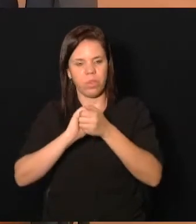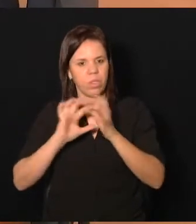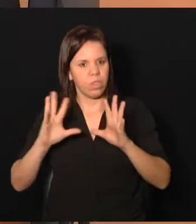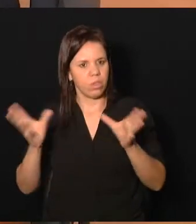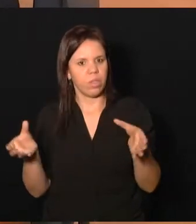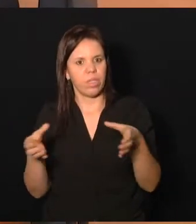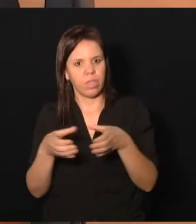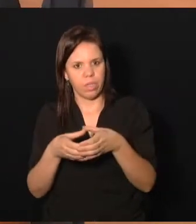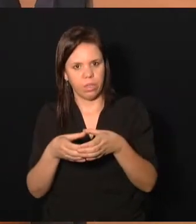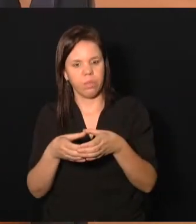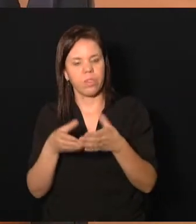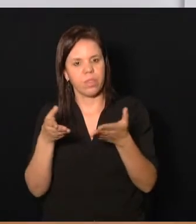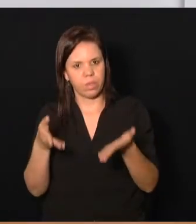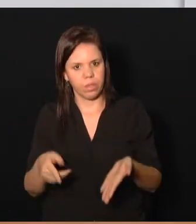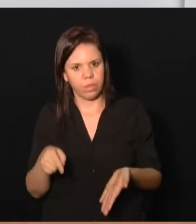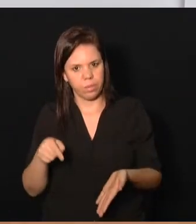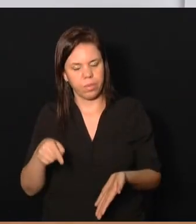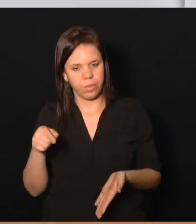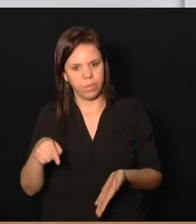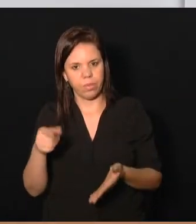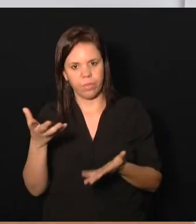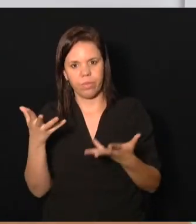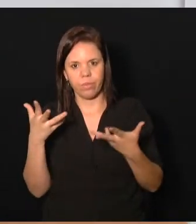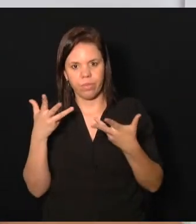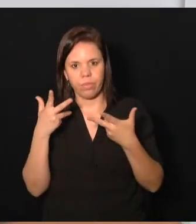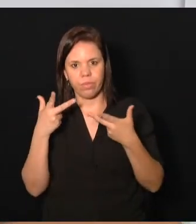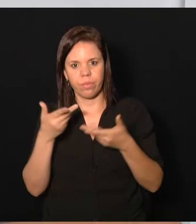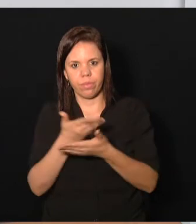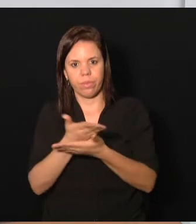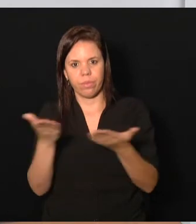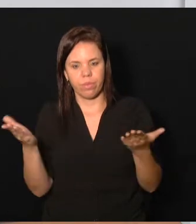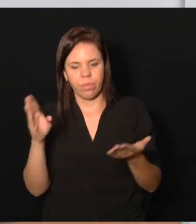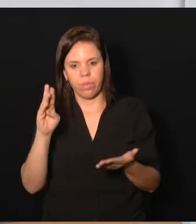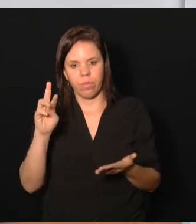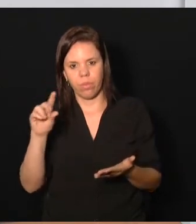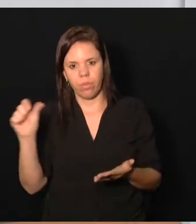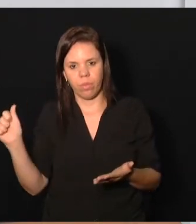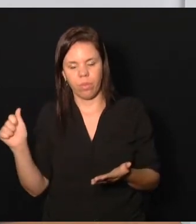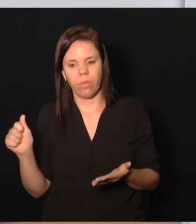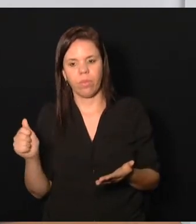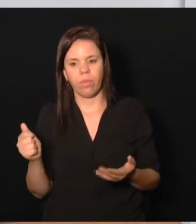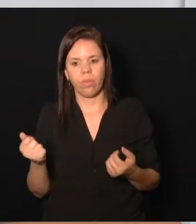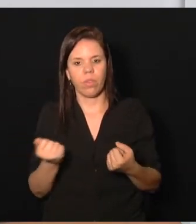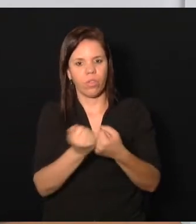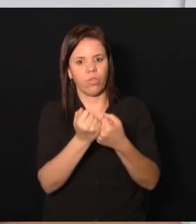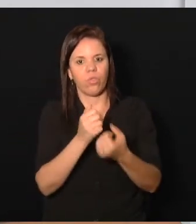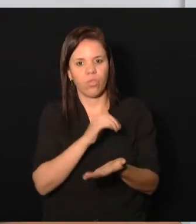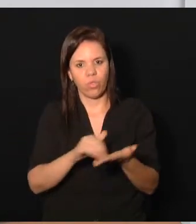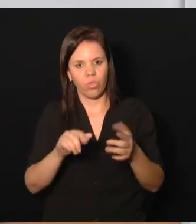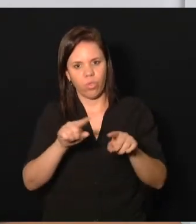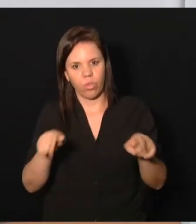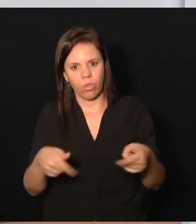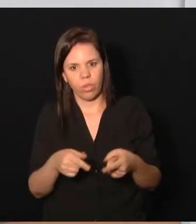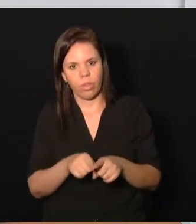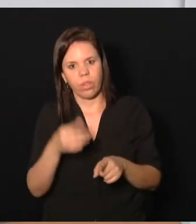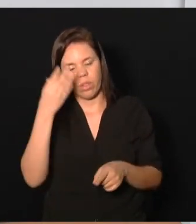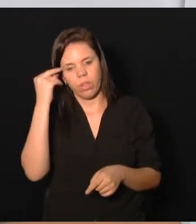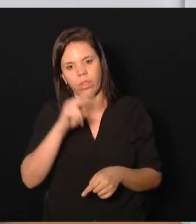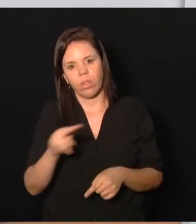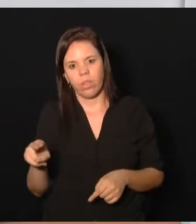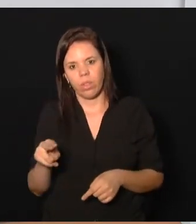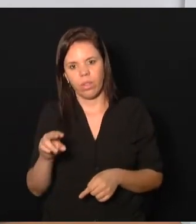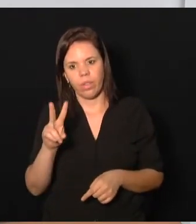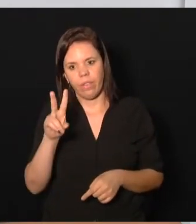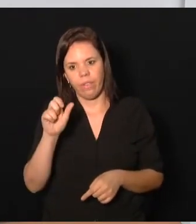equipe aqui, vocês são maravilhosos. A Bruna, assessora, chefe de gabinete, esqueci o nome.